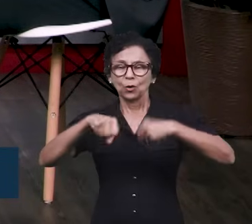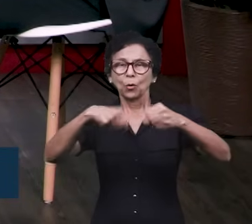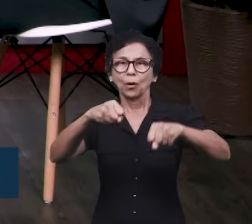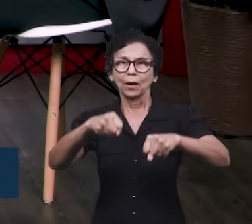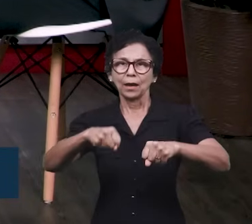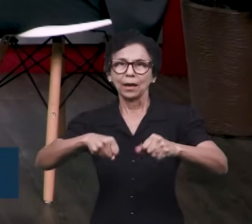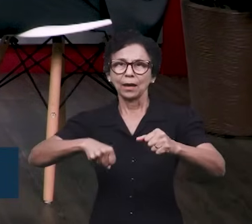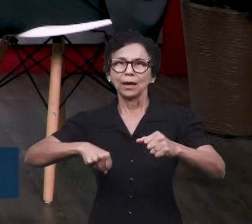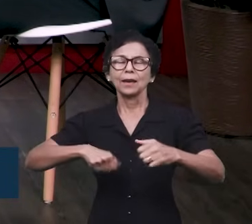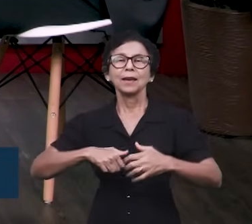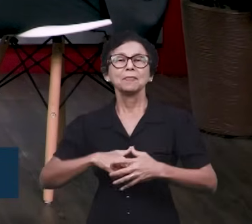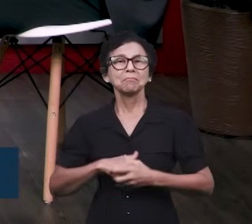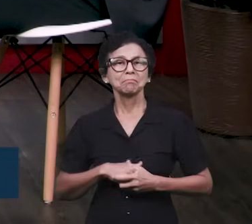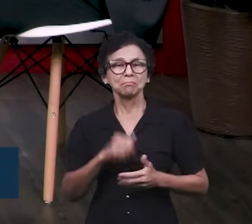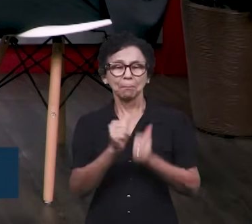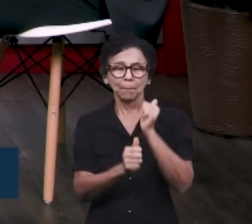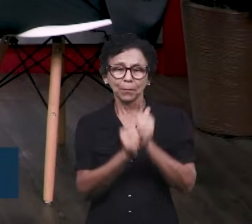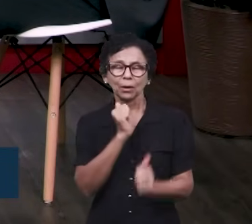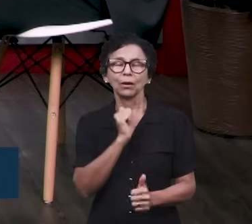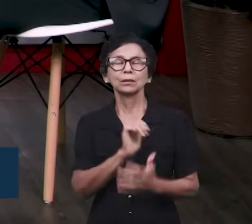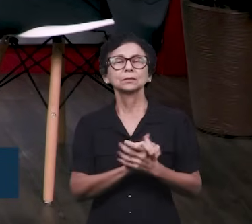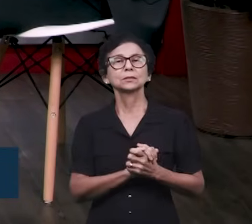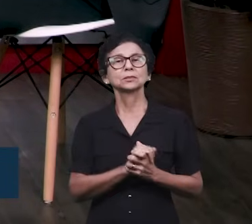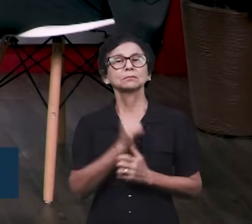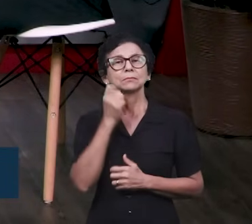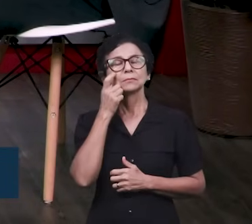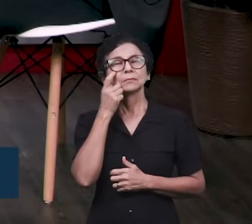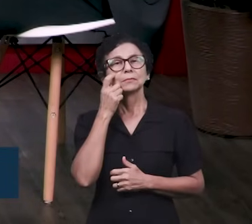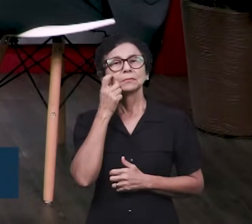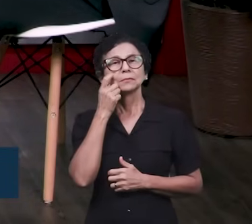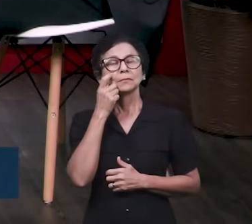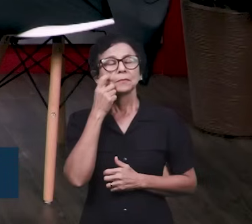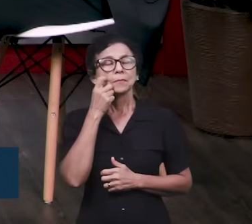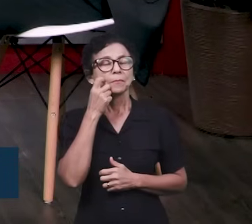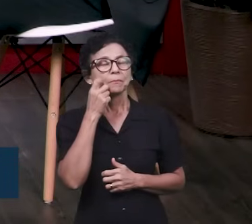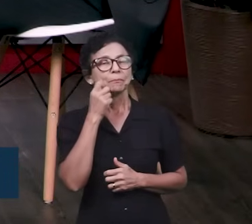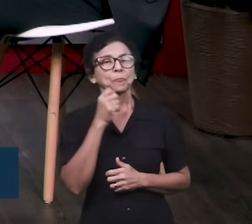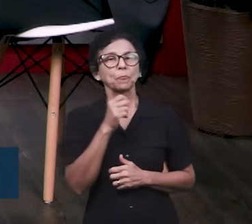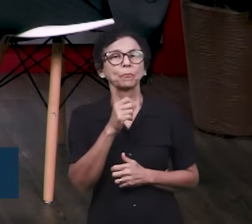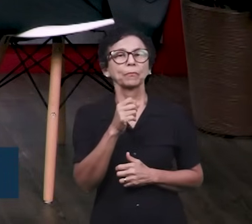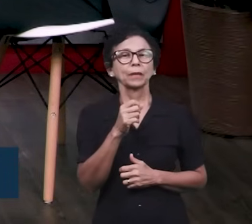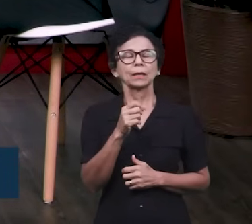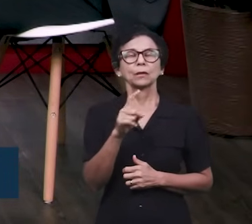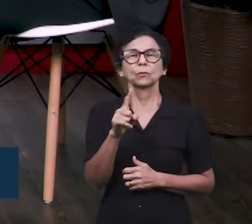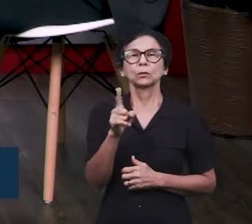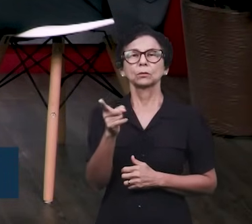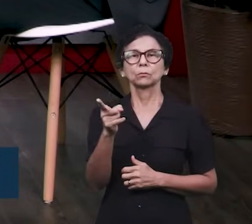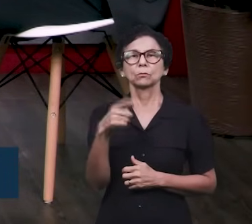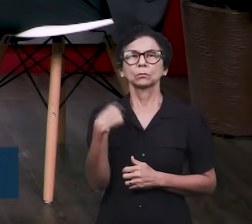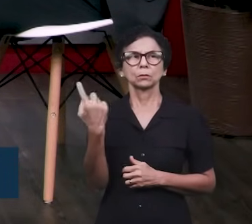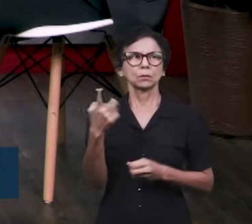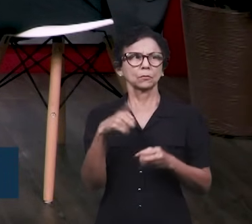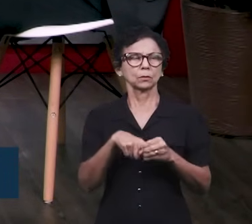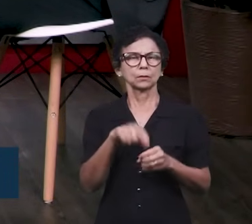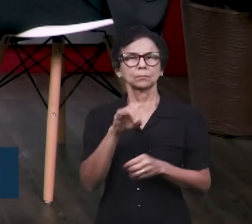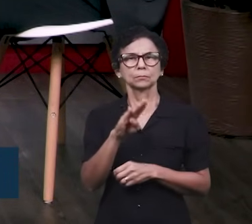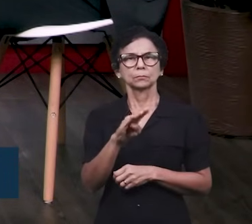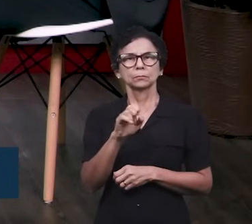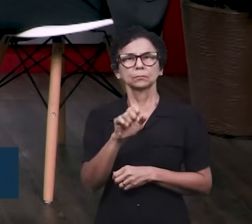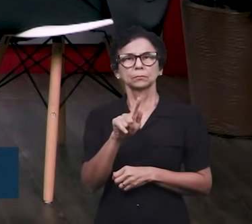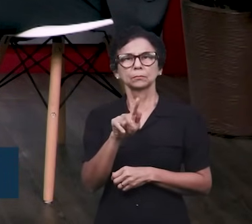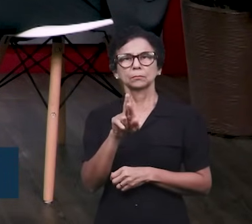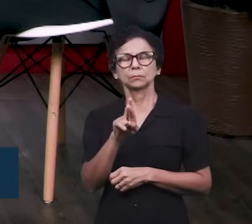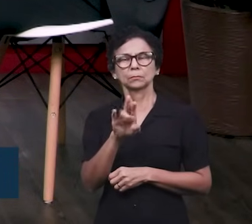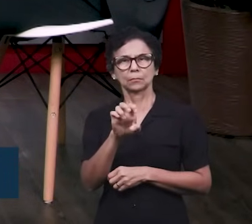Sim, inclusive... Numa outra oportunidade que nós retornamos a Bagre, nós